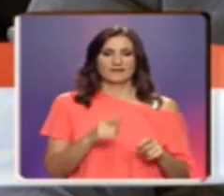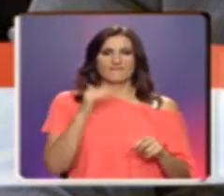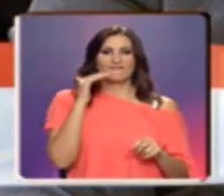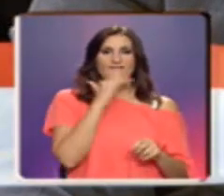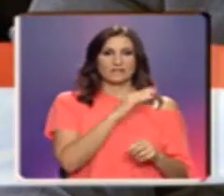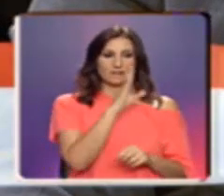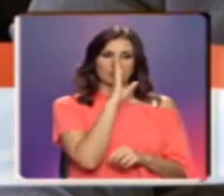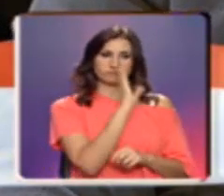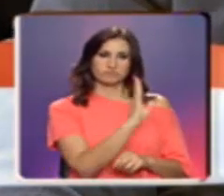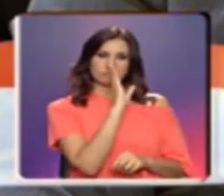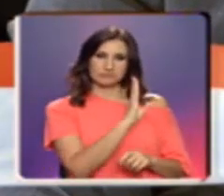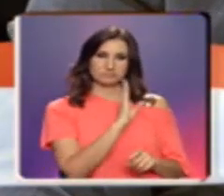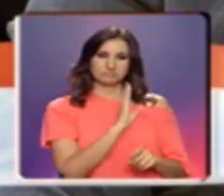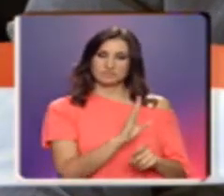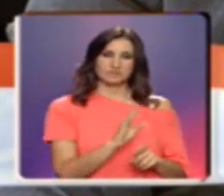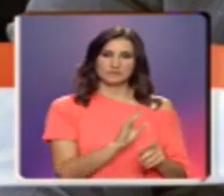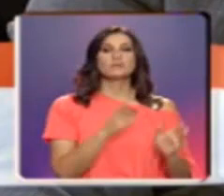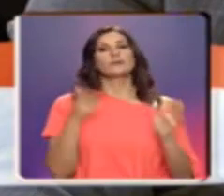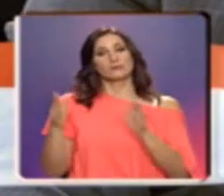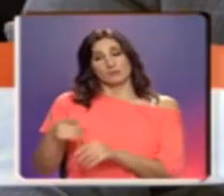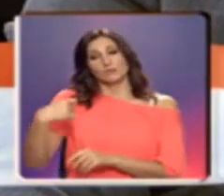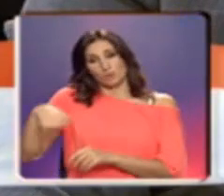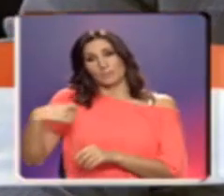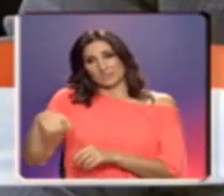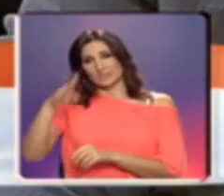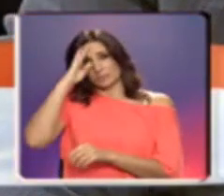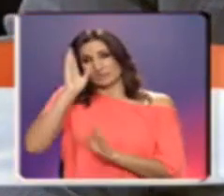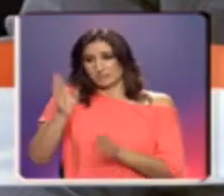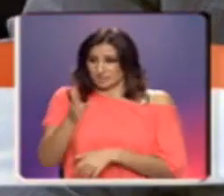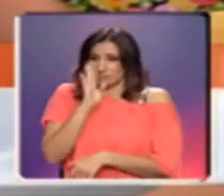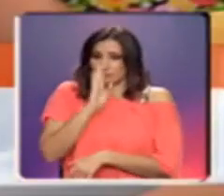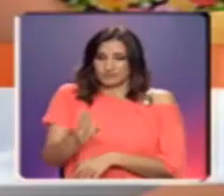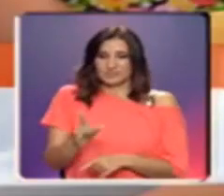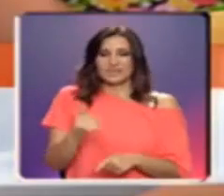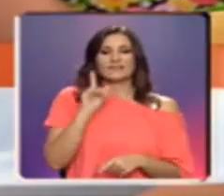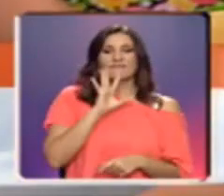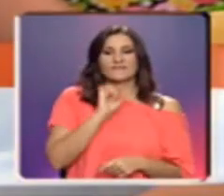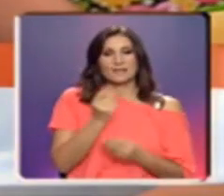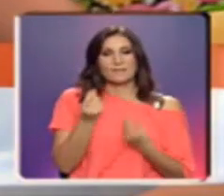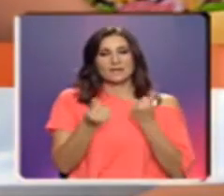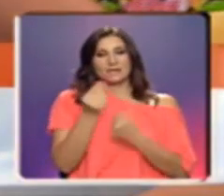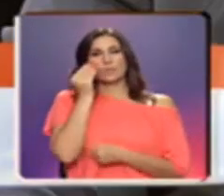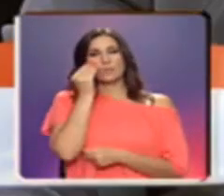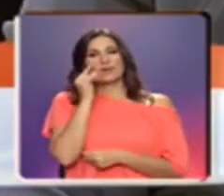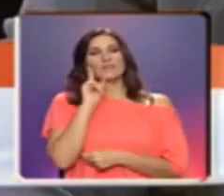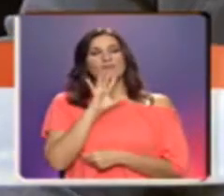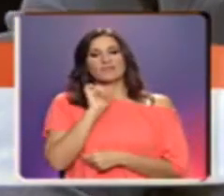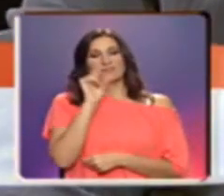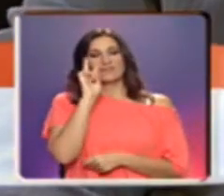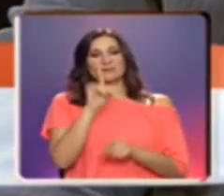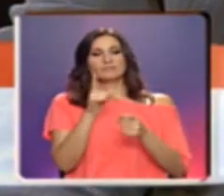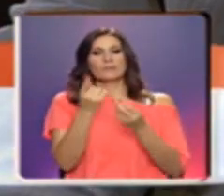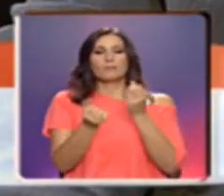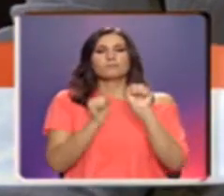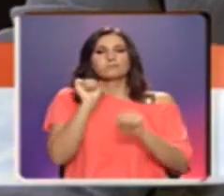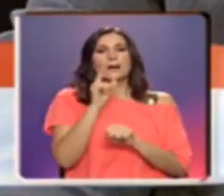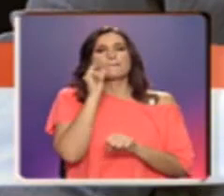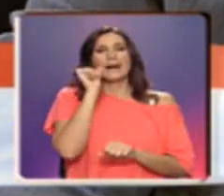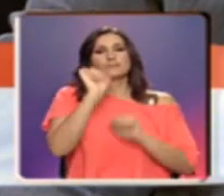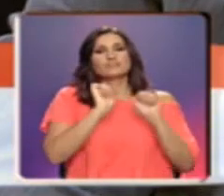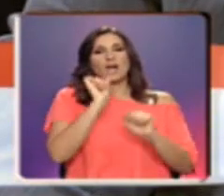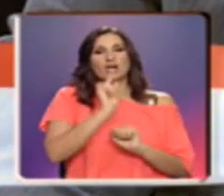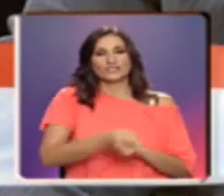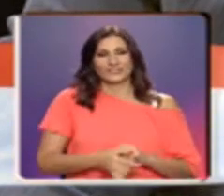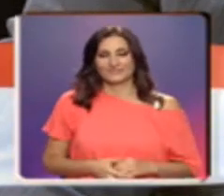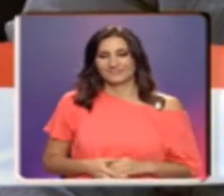fria e calculista quanto tenho que ser enquanto presidente do Sporting. Como é que acha que a sua filha o vê? Que tipo de pai é?